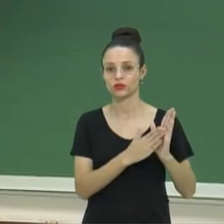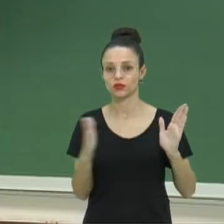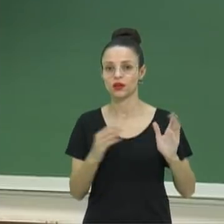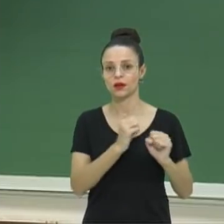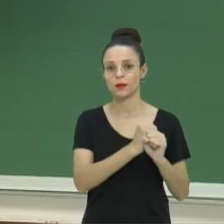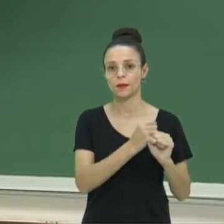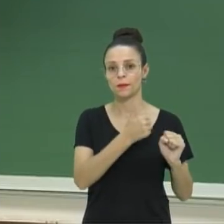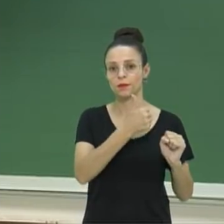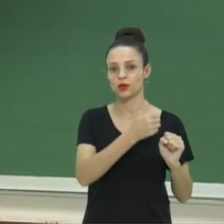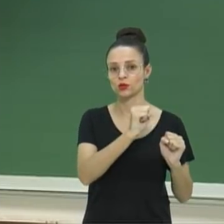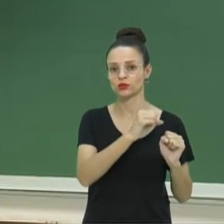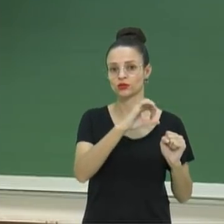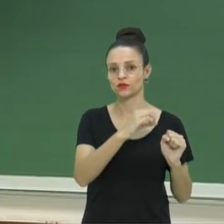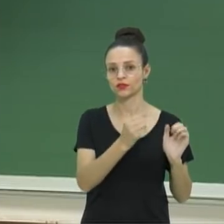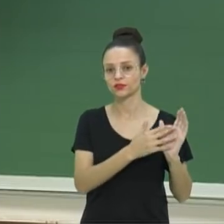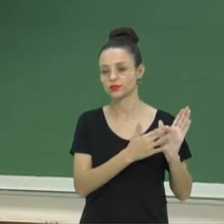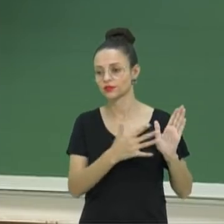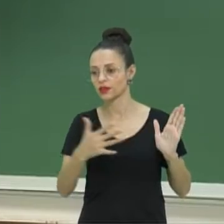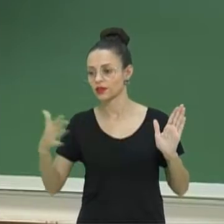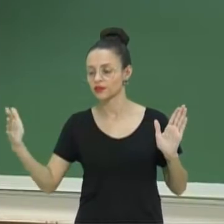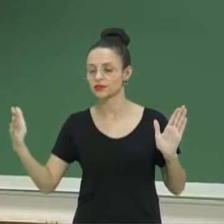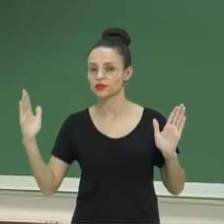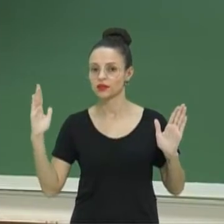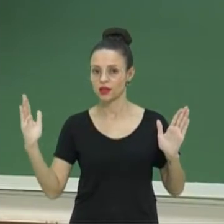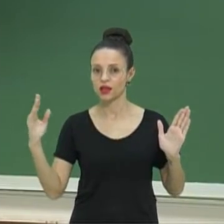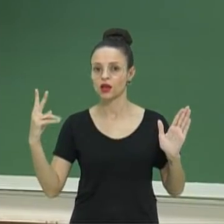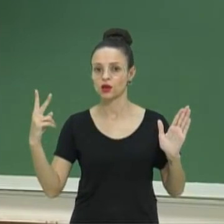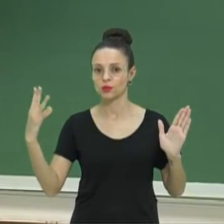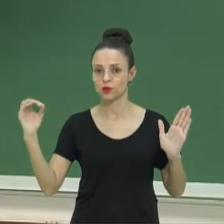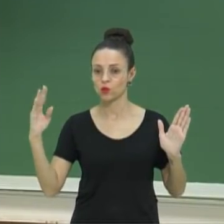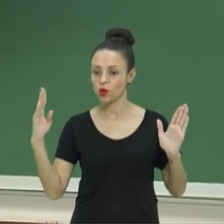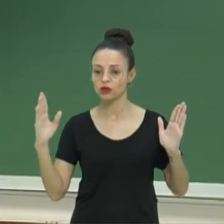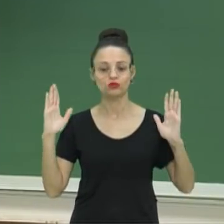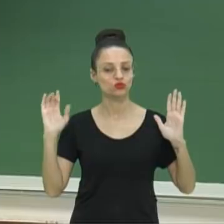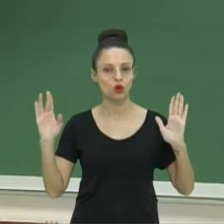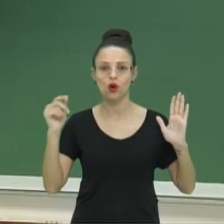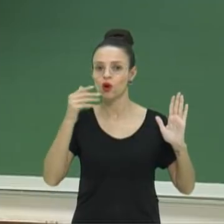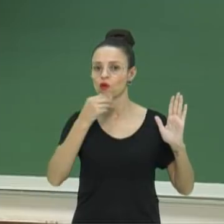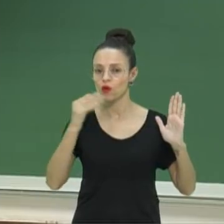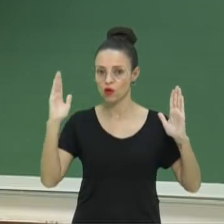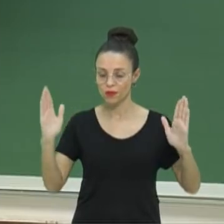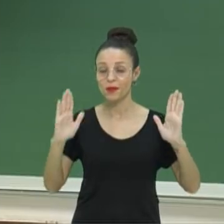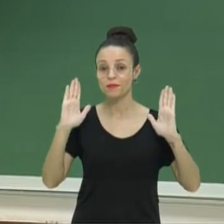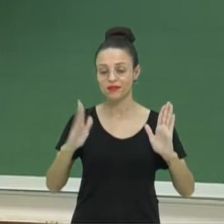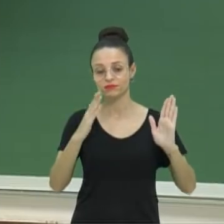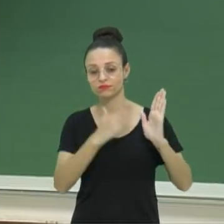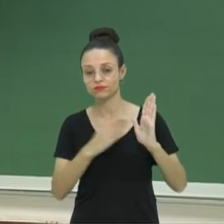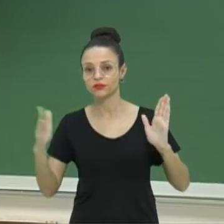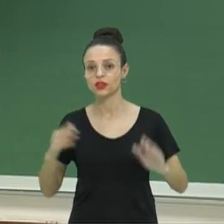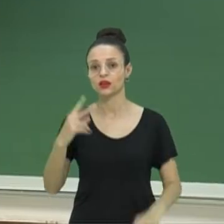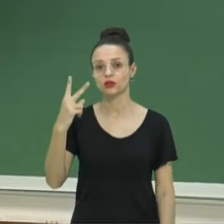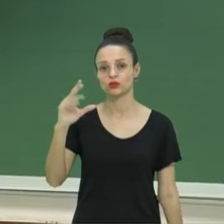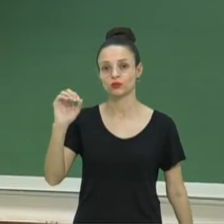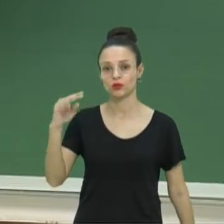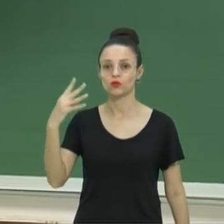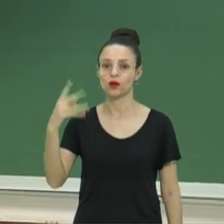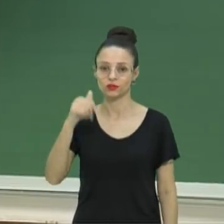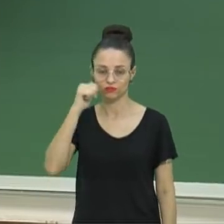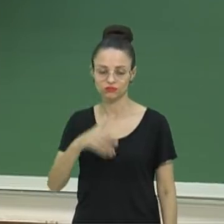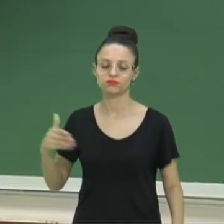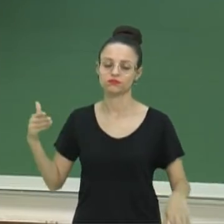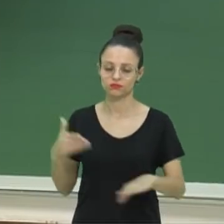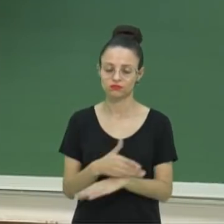de 1896 até 2004, somente homens participavam, né? A partir de 2004, então, as mulheres entram no